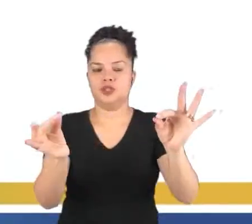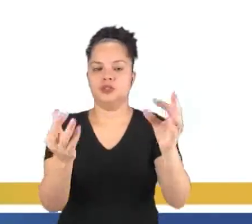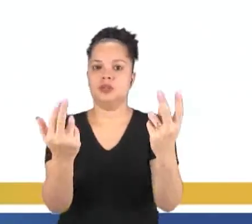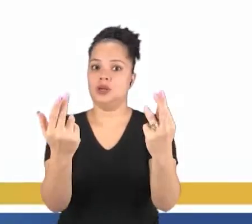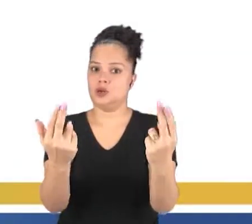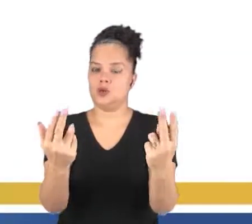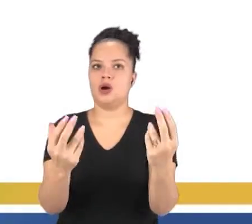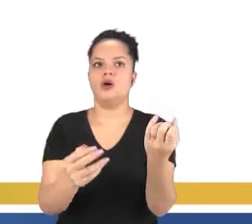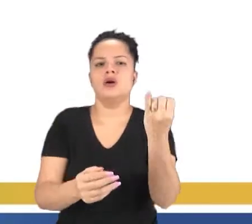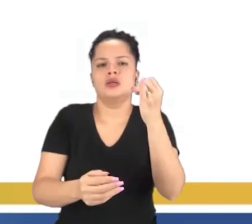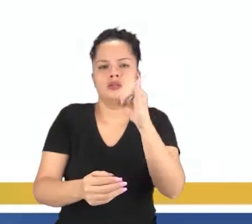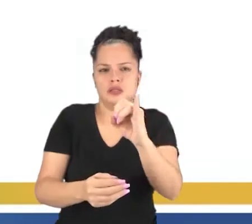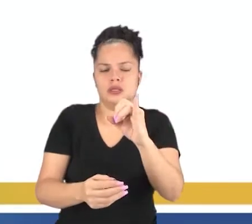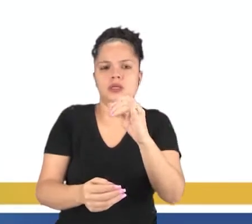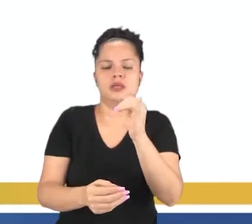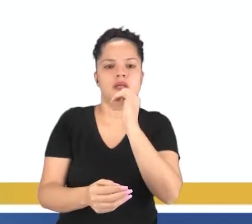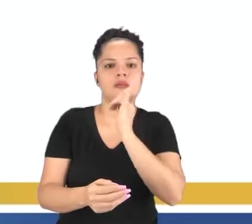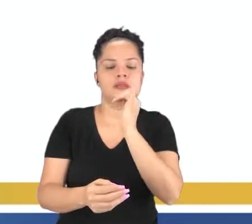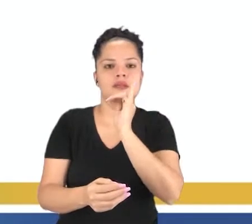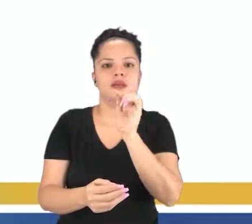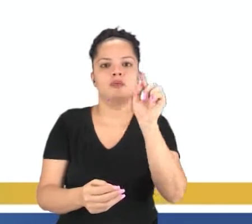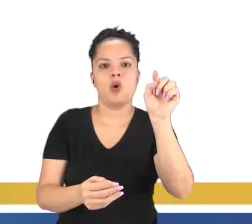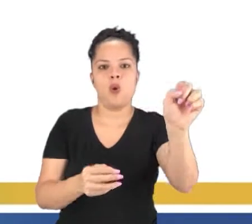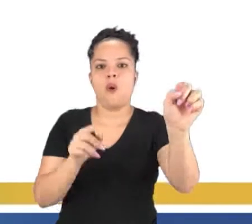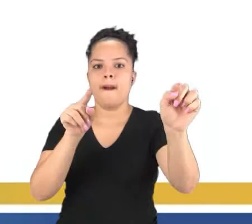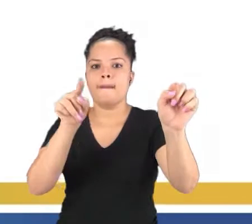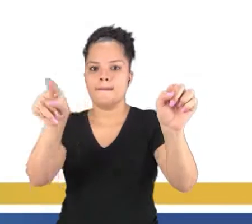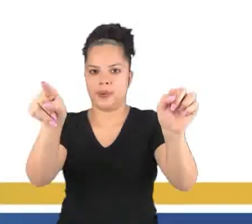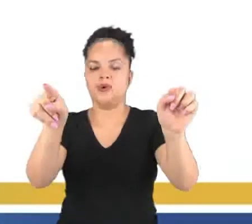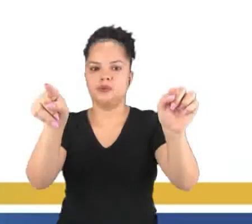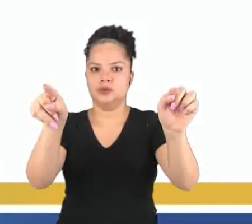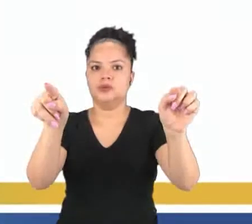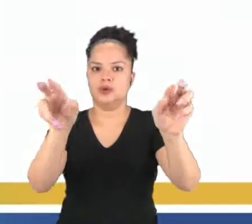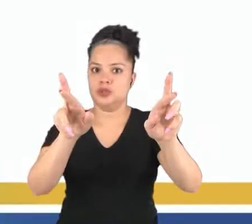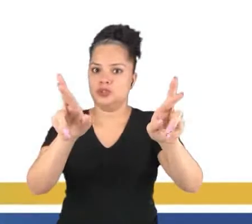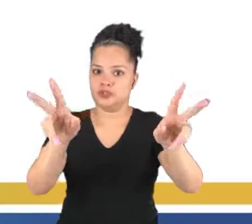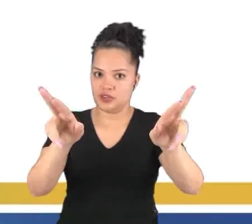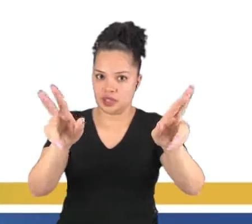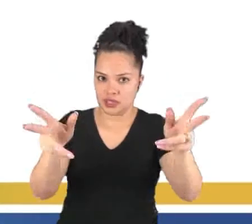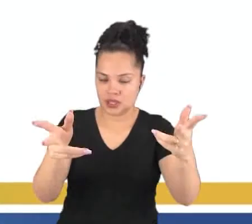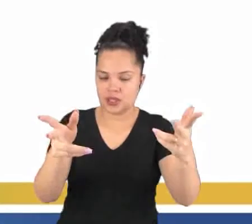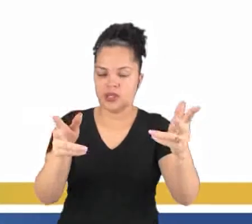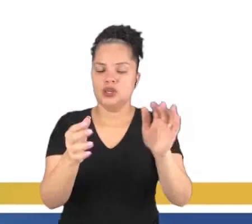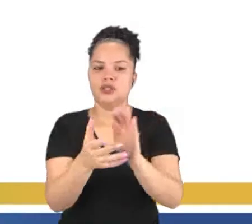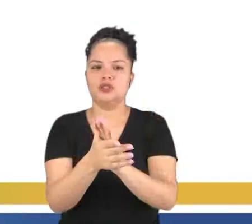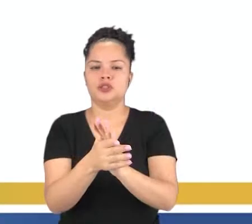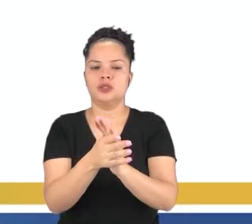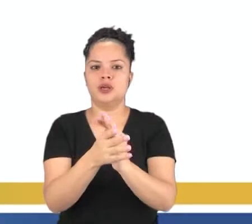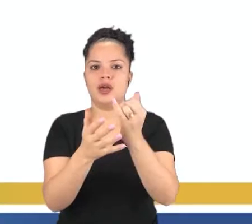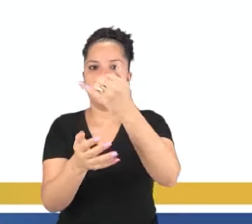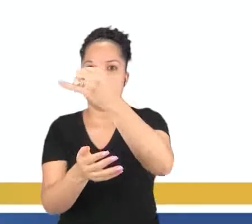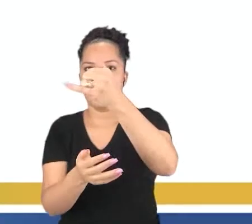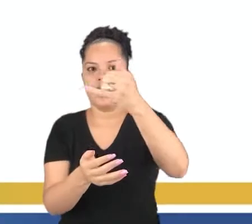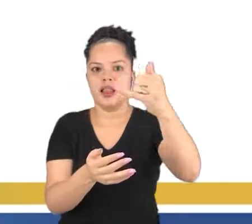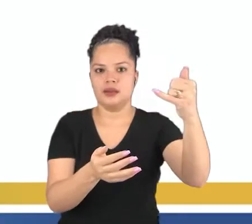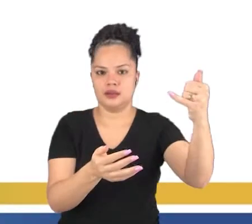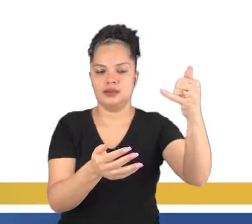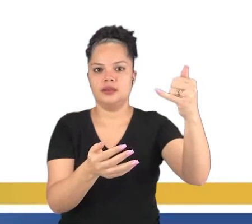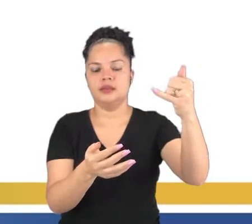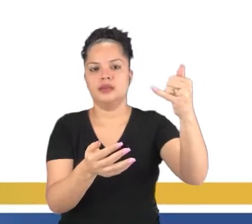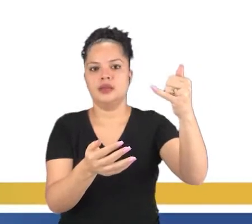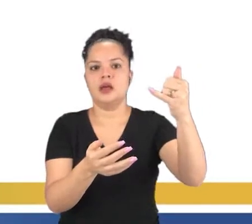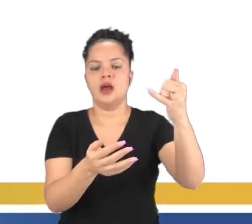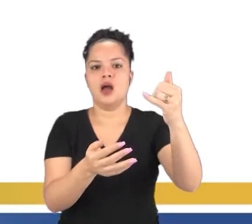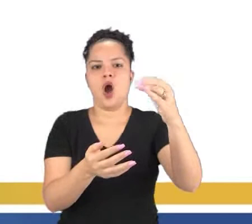Quando conectamos dois pontos distintos de uma circunferência por um segmento de reta, ele será chamado